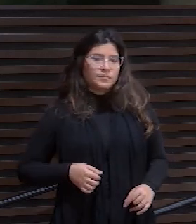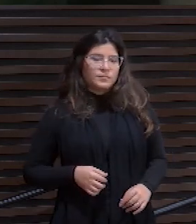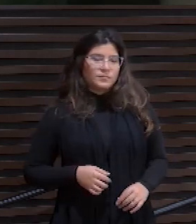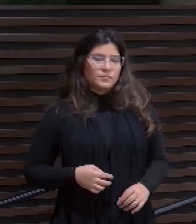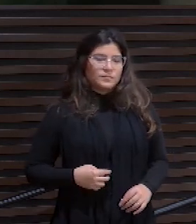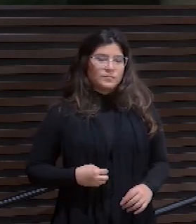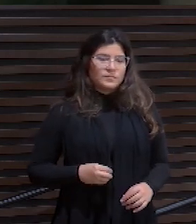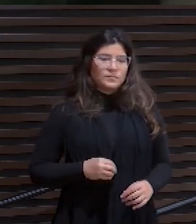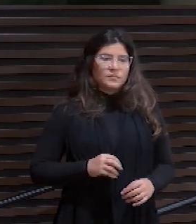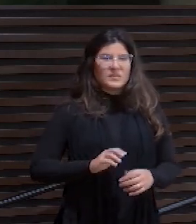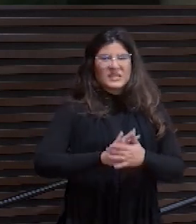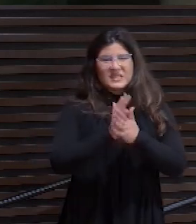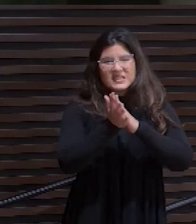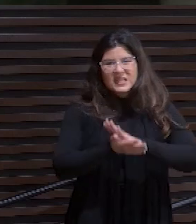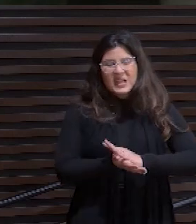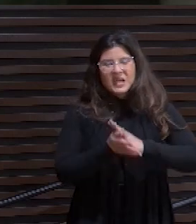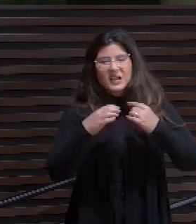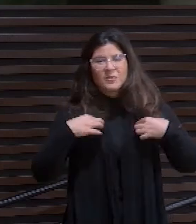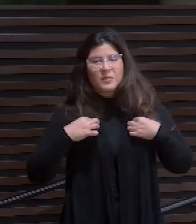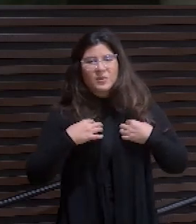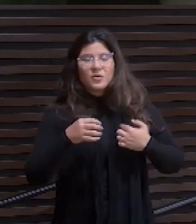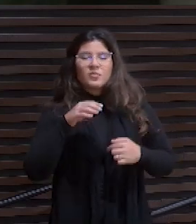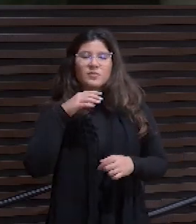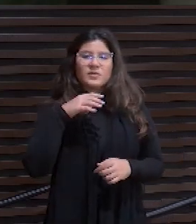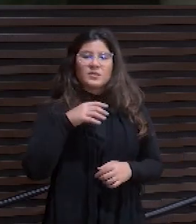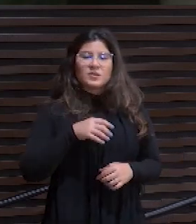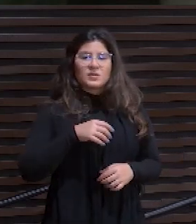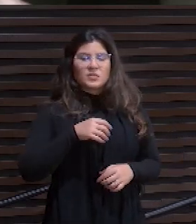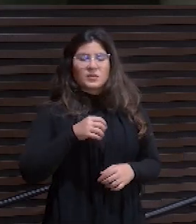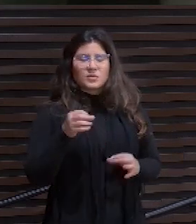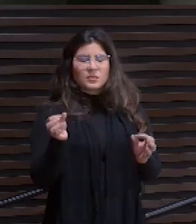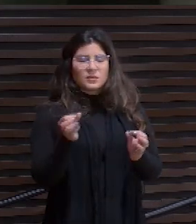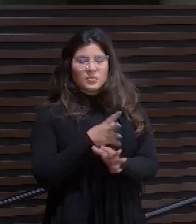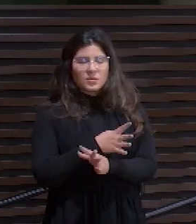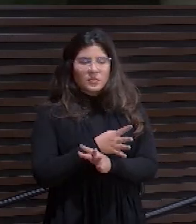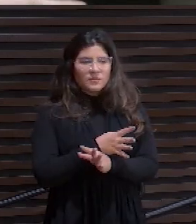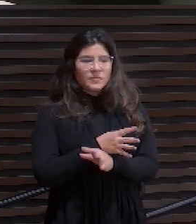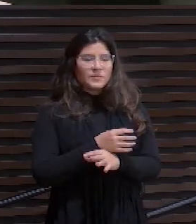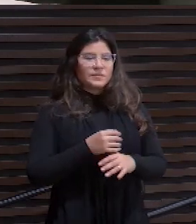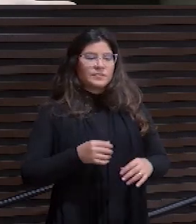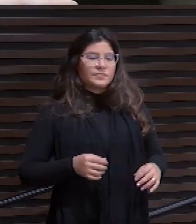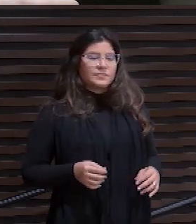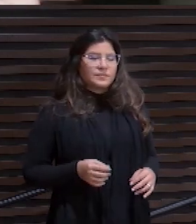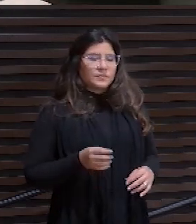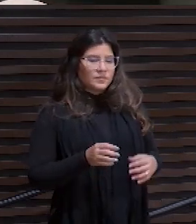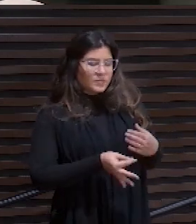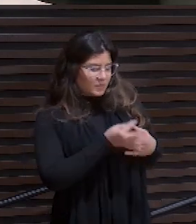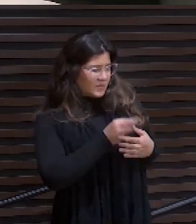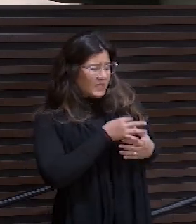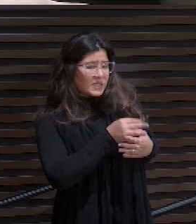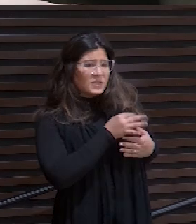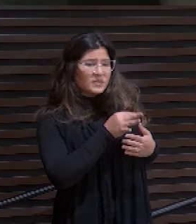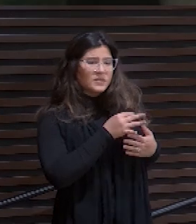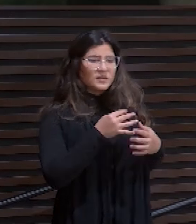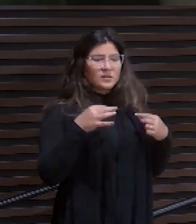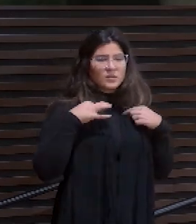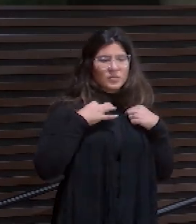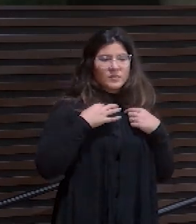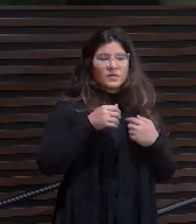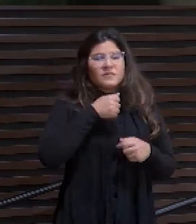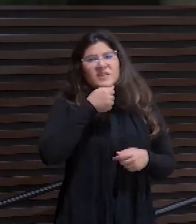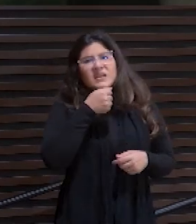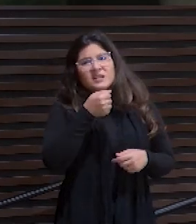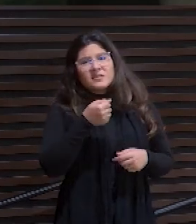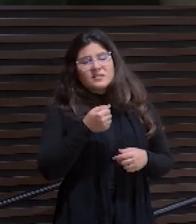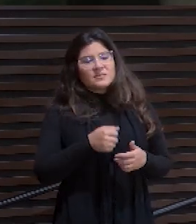velha. Você vai desperdiçar, você vai perder as duas coisas. Você rasgou a velha, você rasgou a nova, recortou a nova, e você não